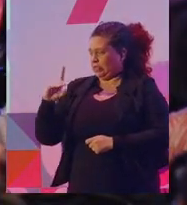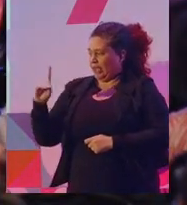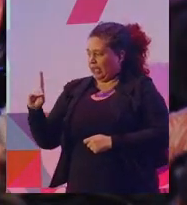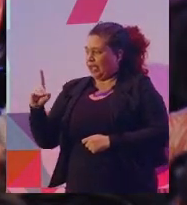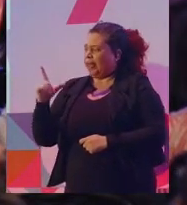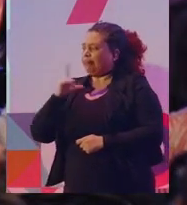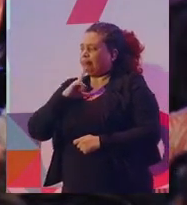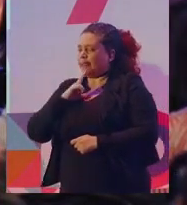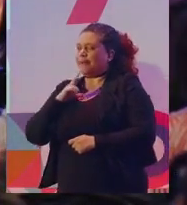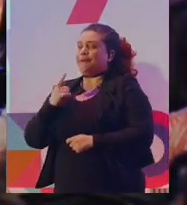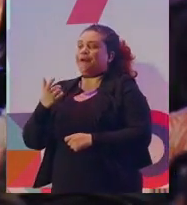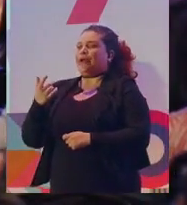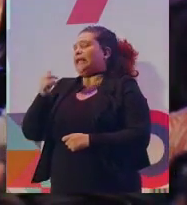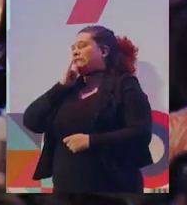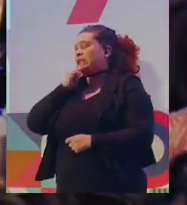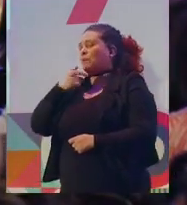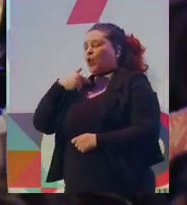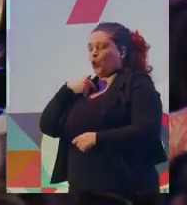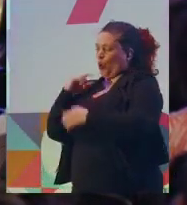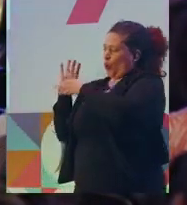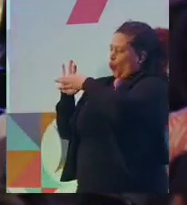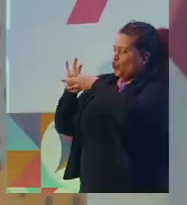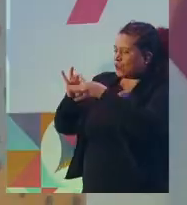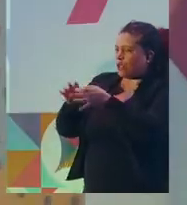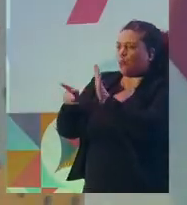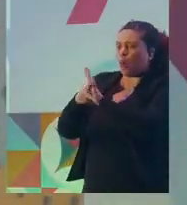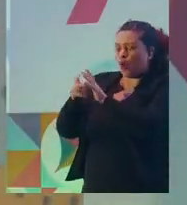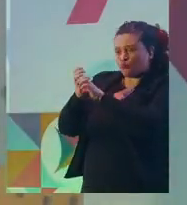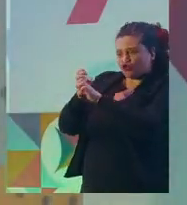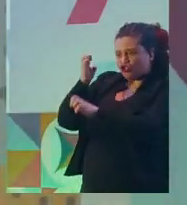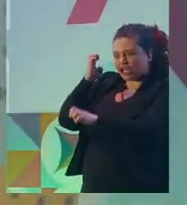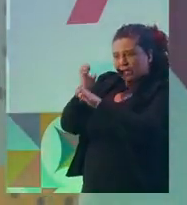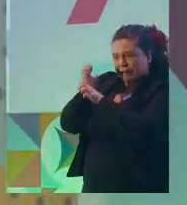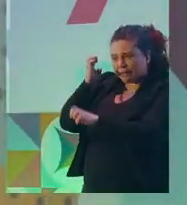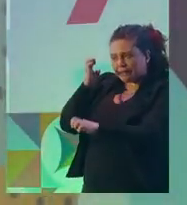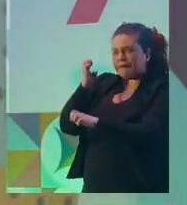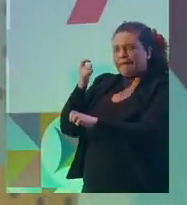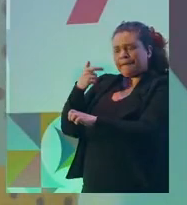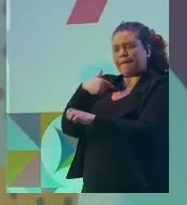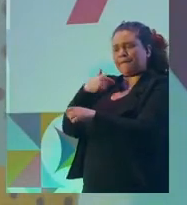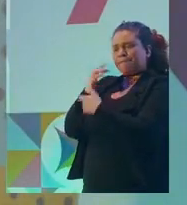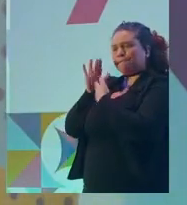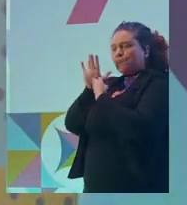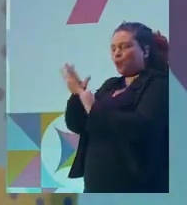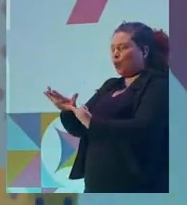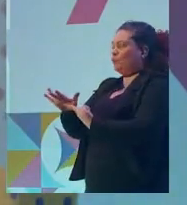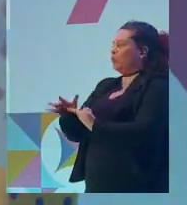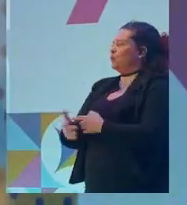Se eu passo um contexto de engenharia, o que eu mostro,